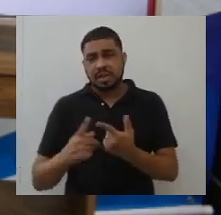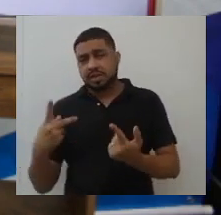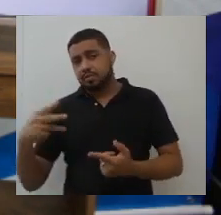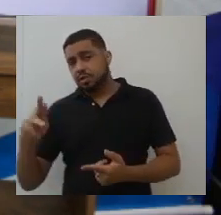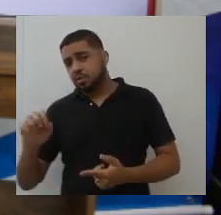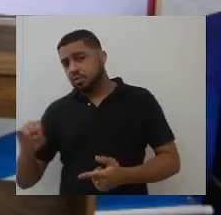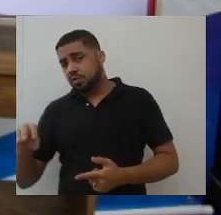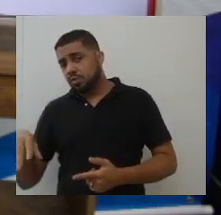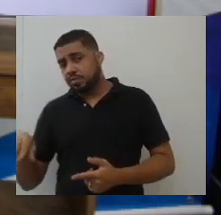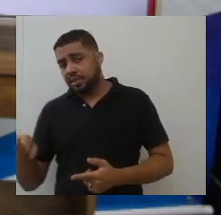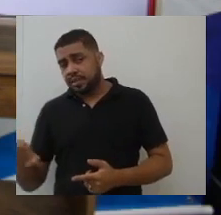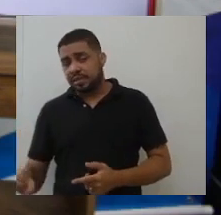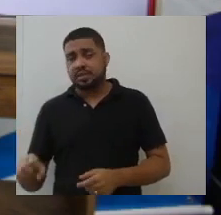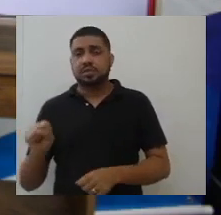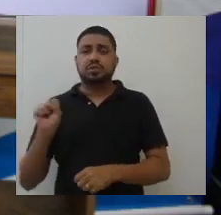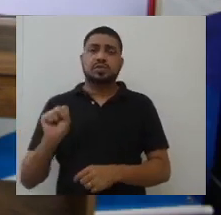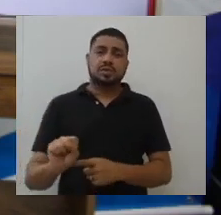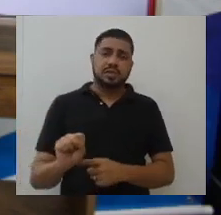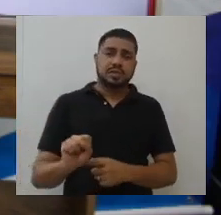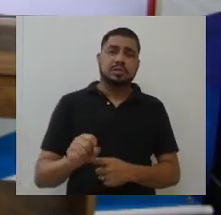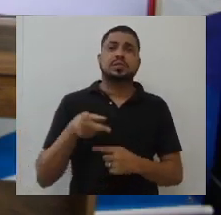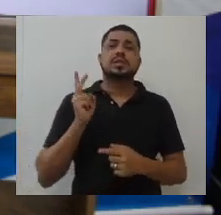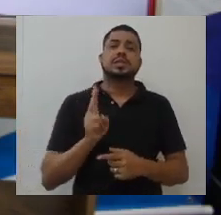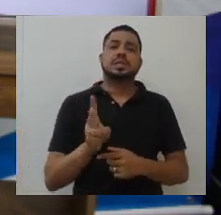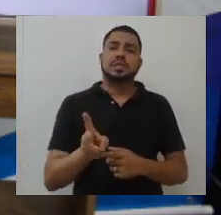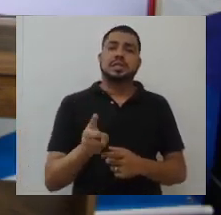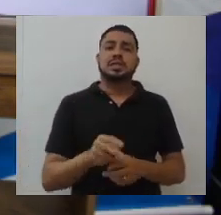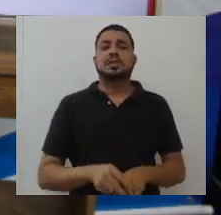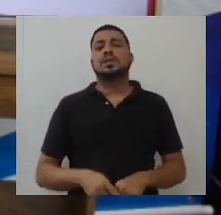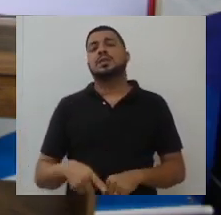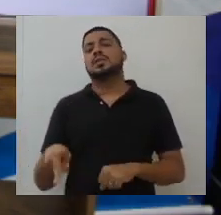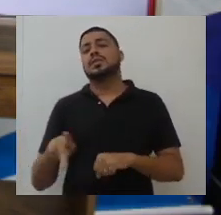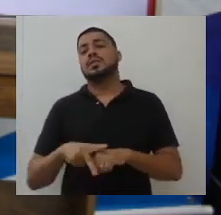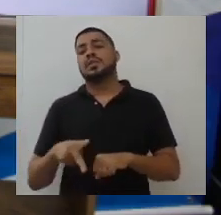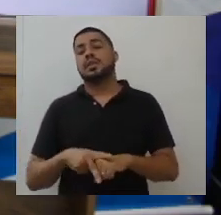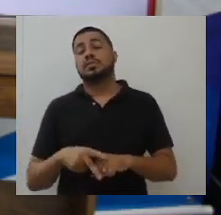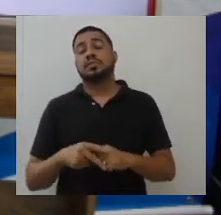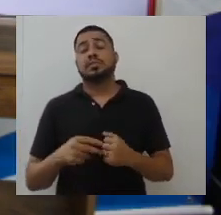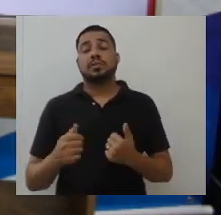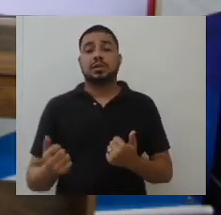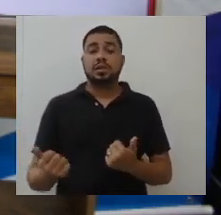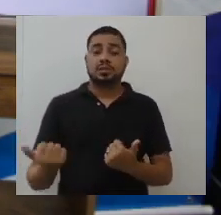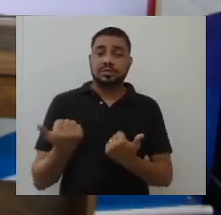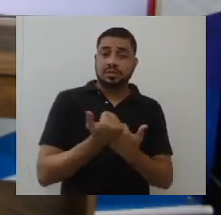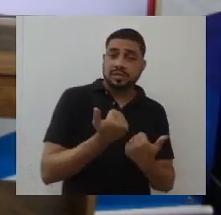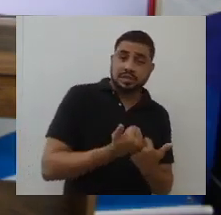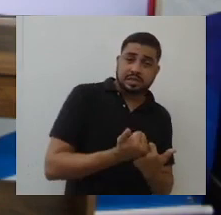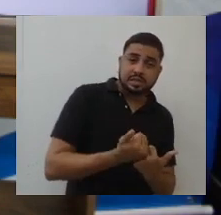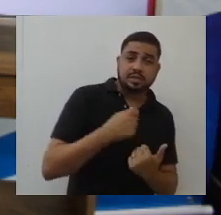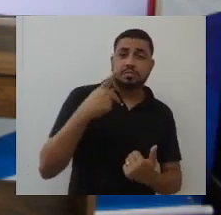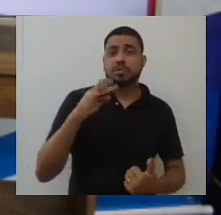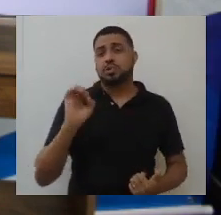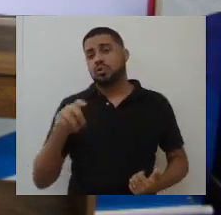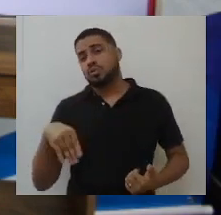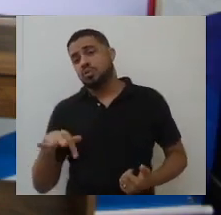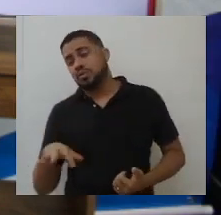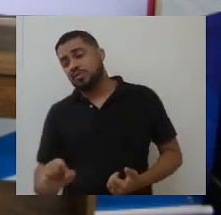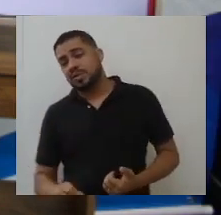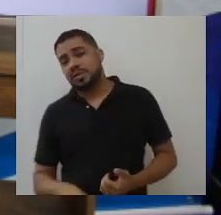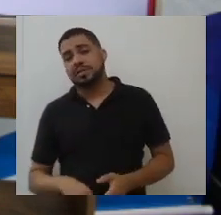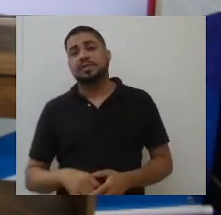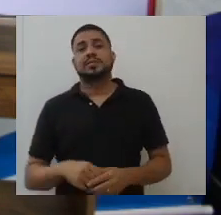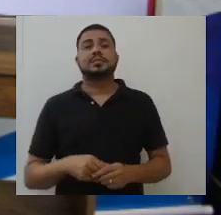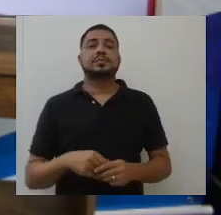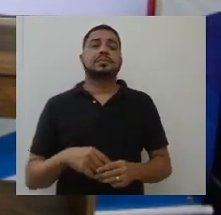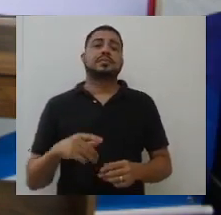mais pronome sujeito? É sempre, tá certo? Sempre o verbo auxiliar e o pronome referente àquele sujeito